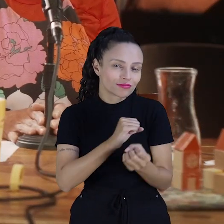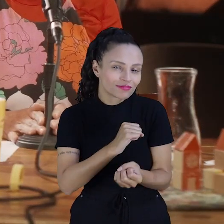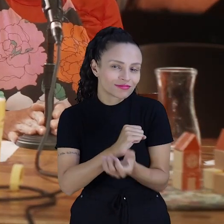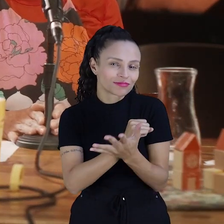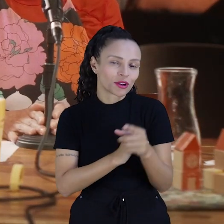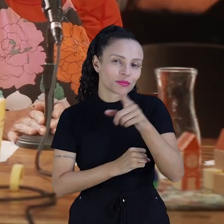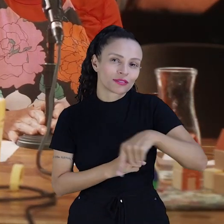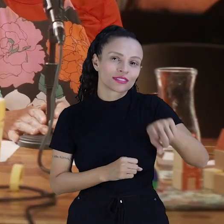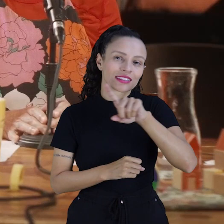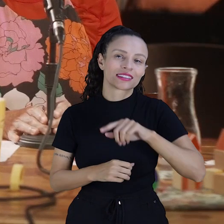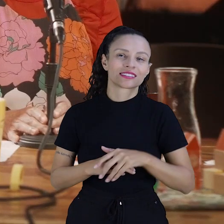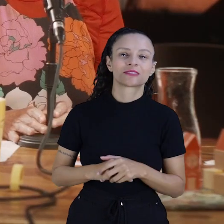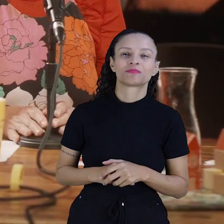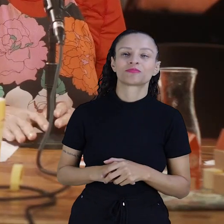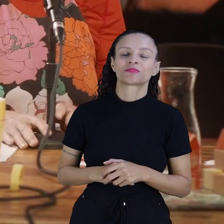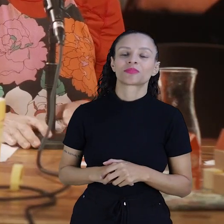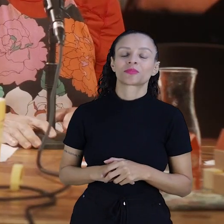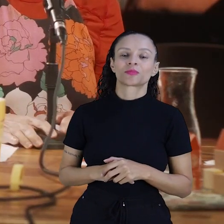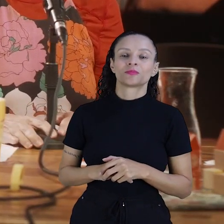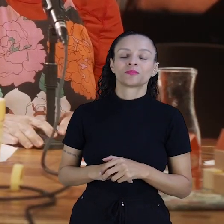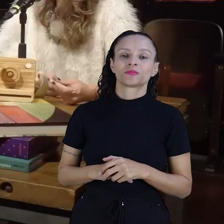Um spoiler para vocês, tá?